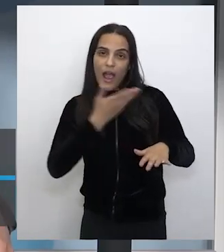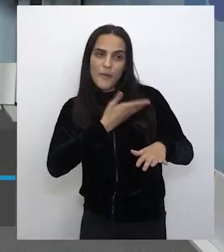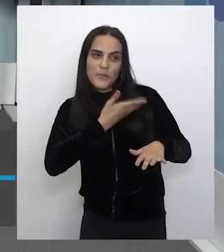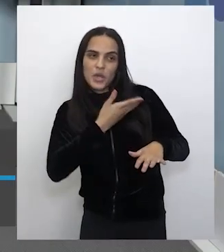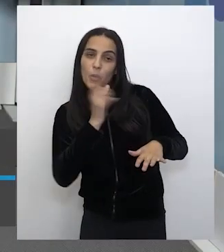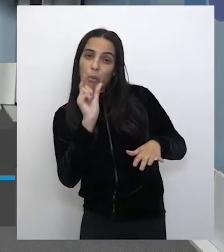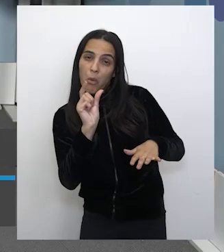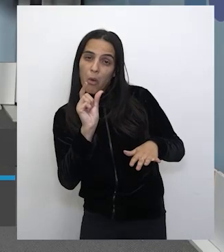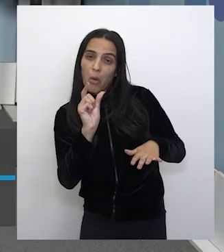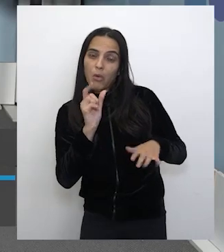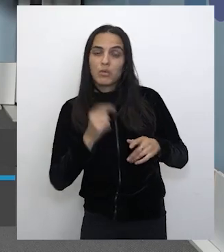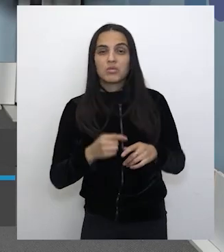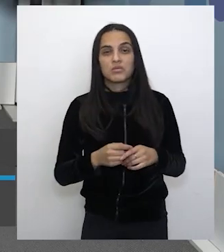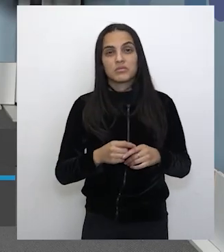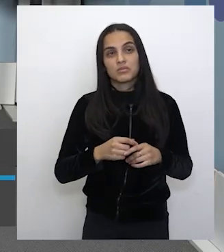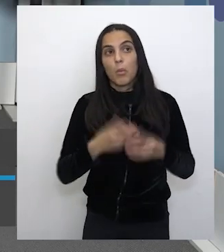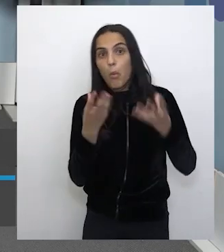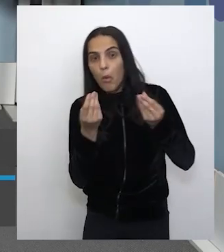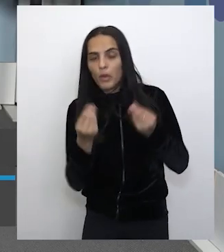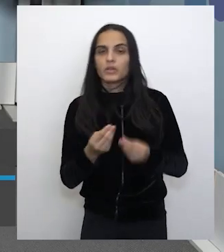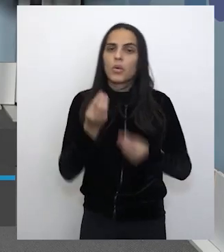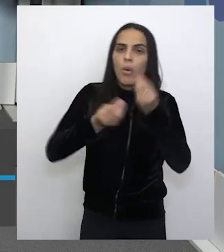na rede social todo mundo é falso.